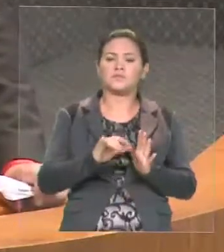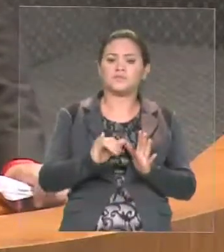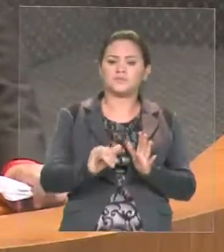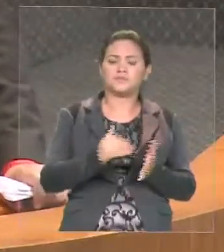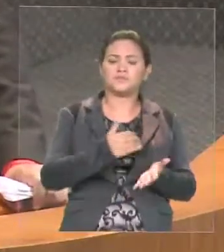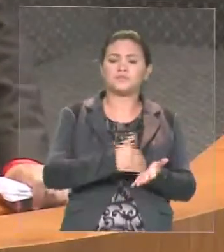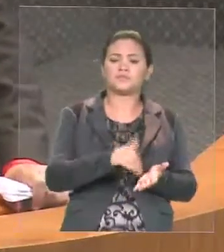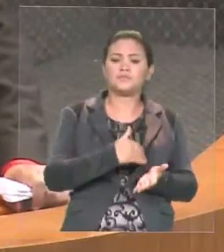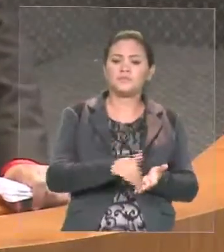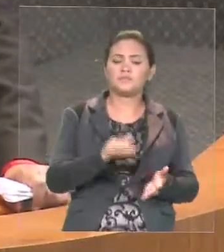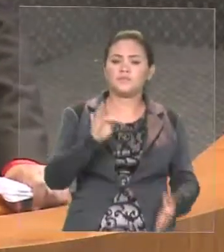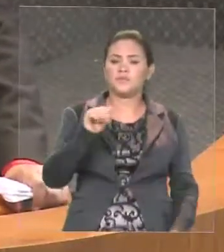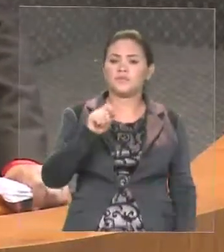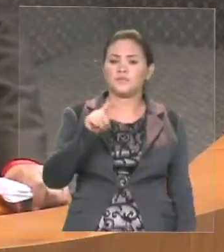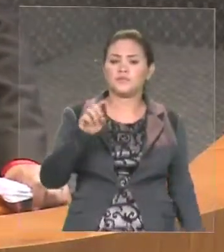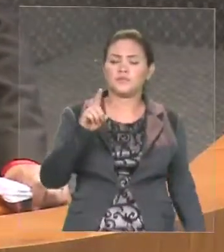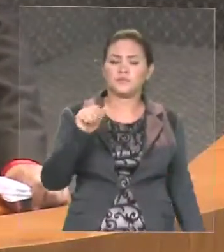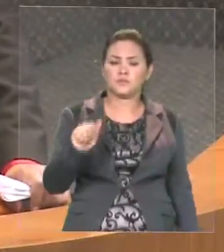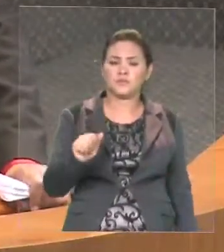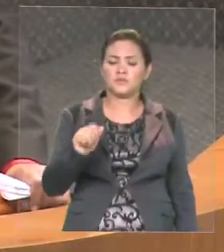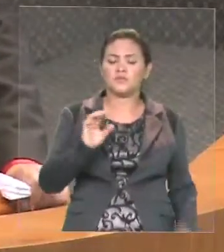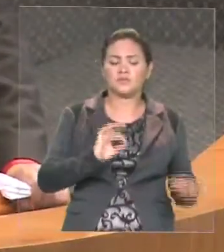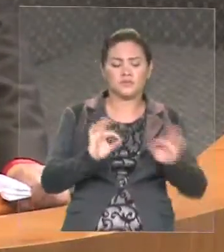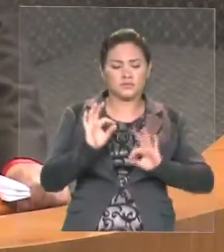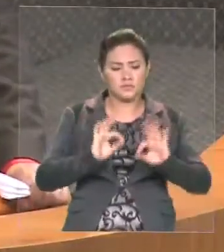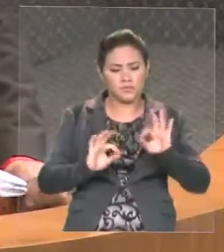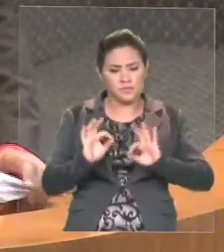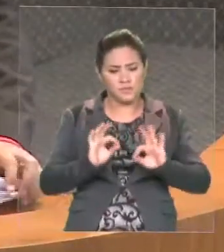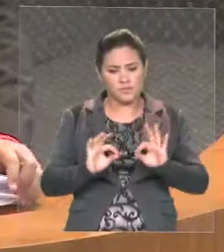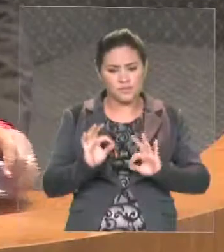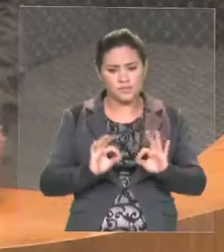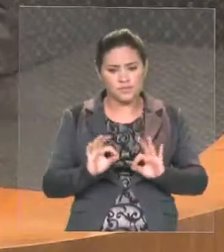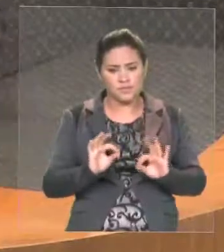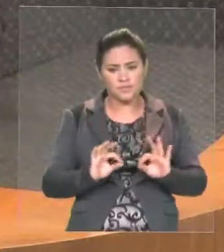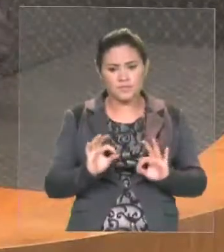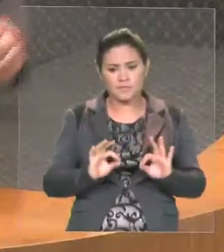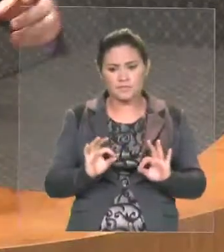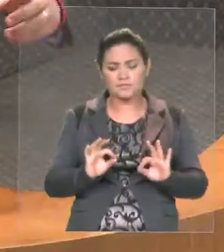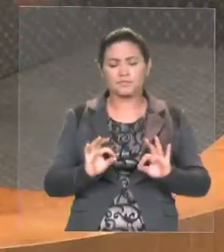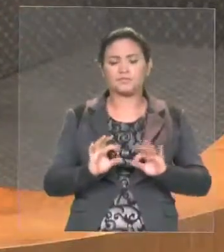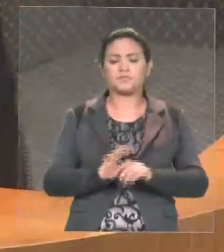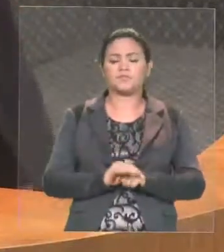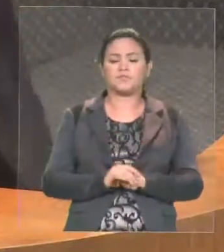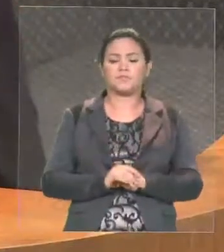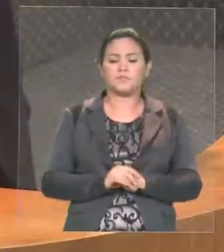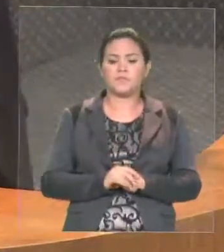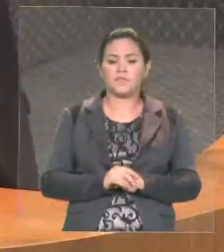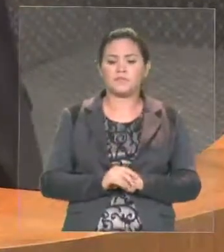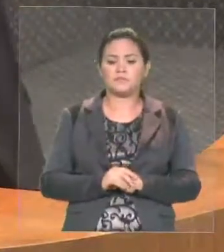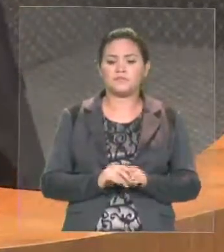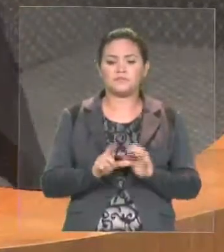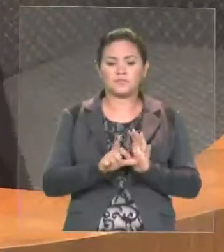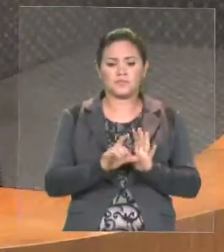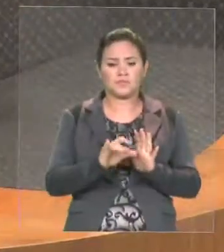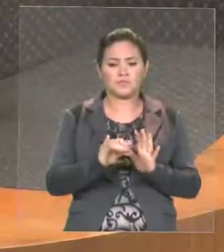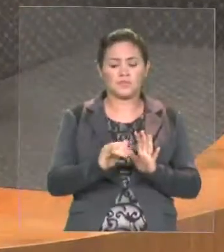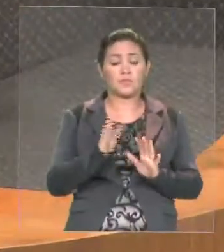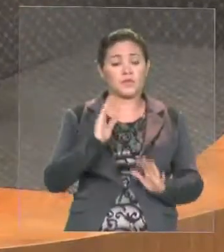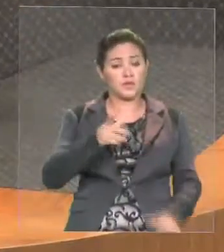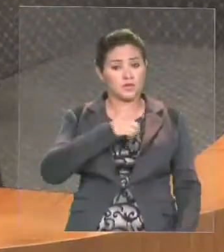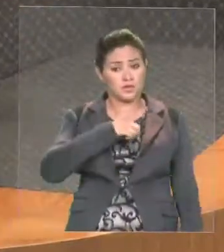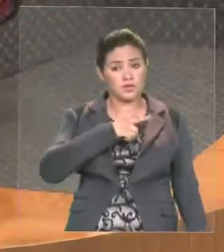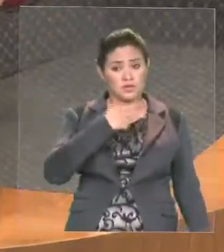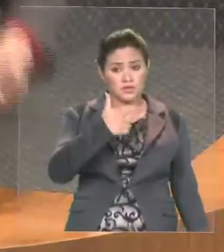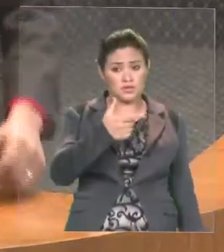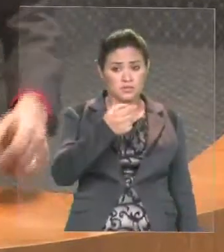Secretaria Estadual de Fazenda, estará colocando critérios tal qual critérios existem desde 2002